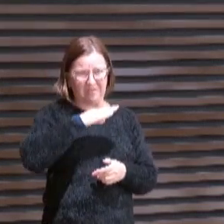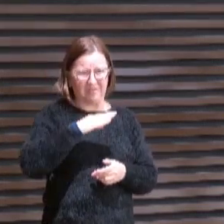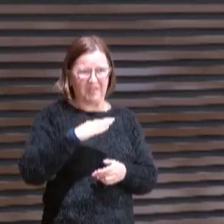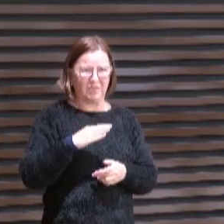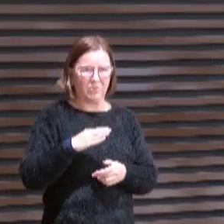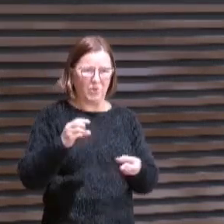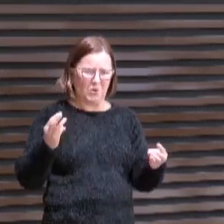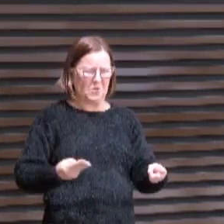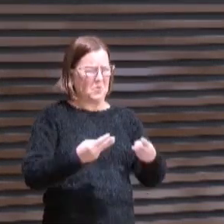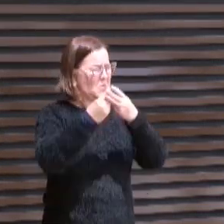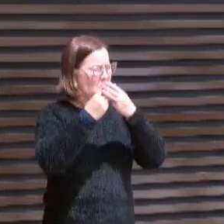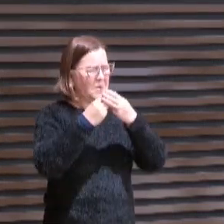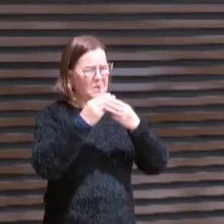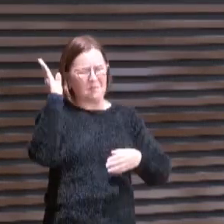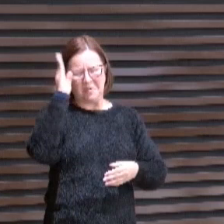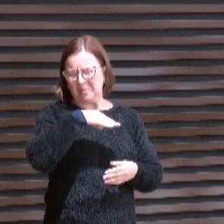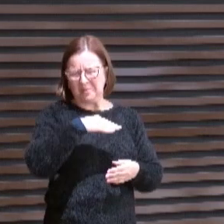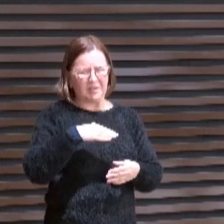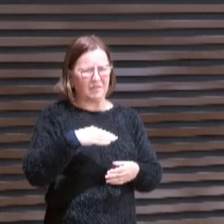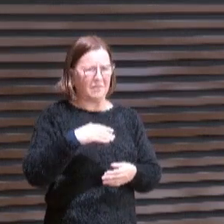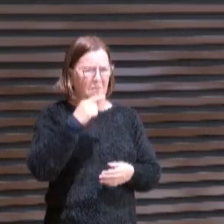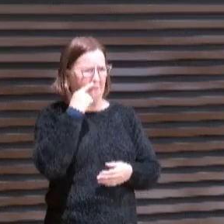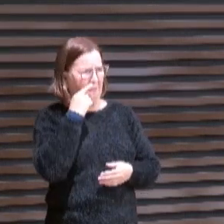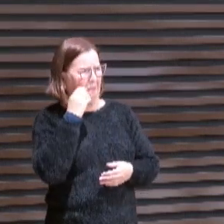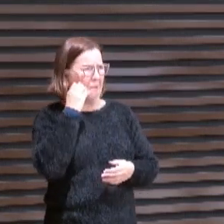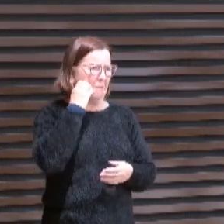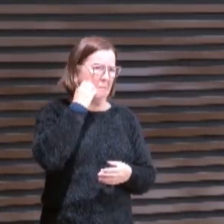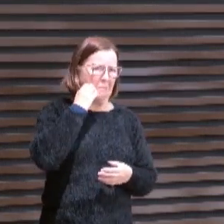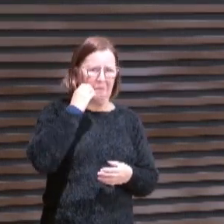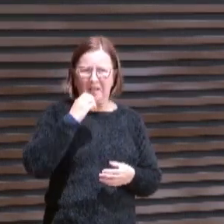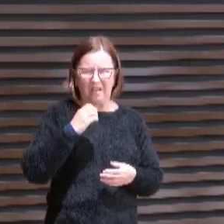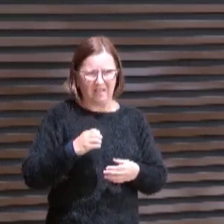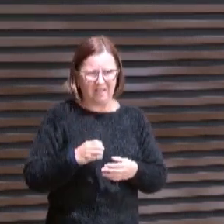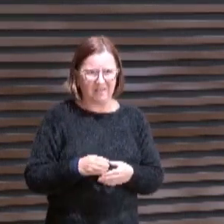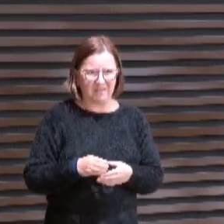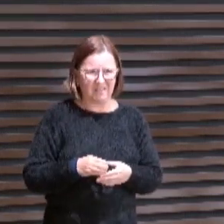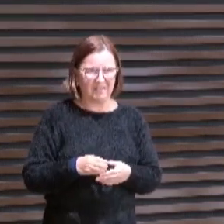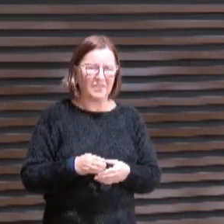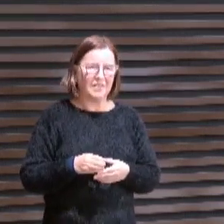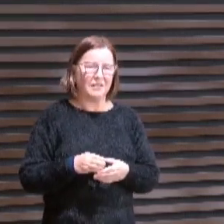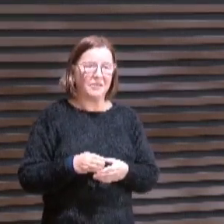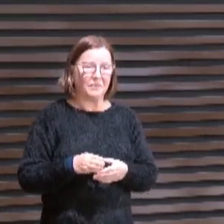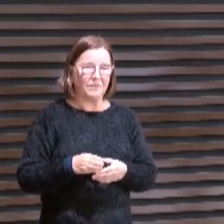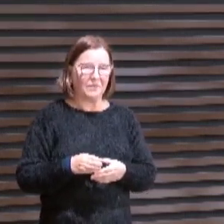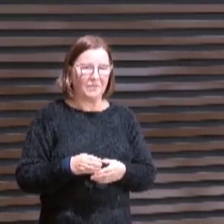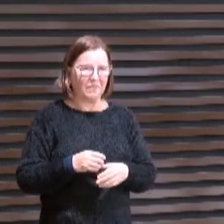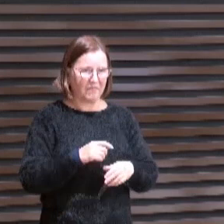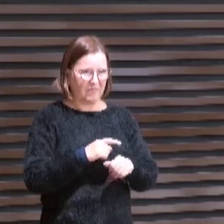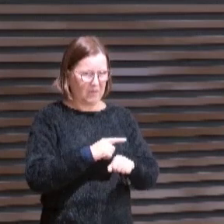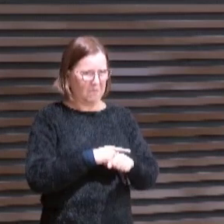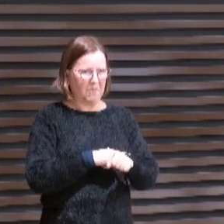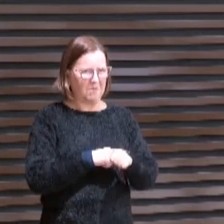pais, amaldiçoando as mães que deram à luz. Tem